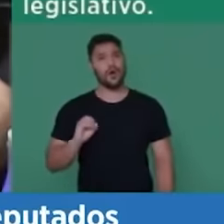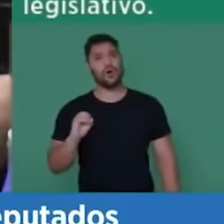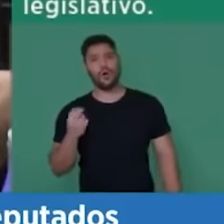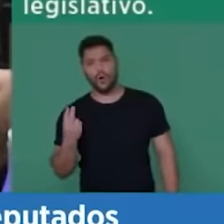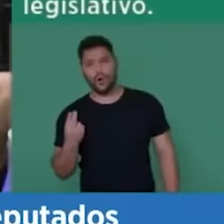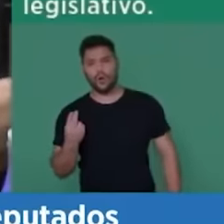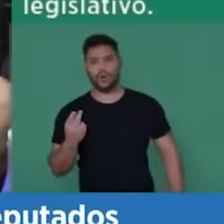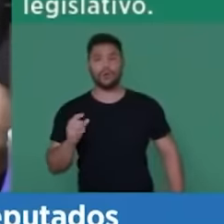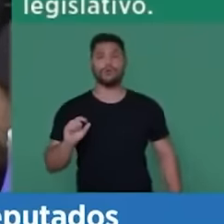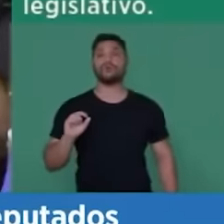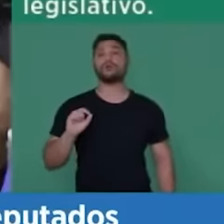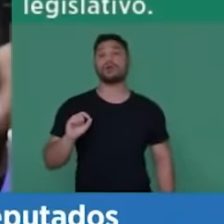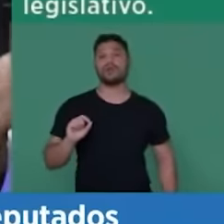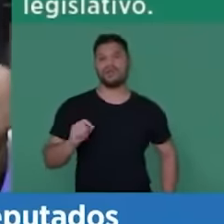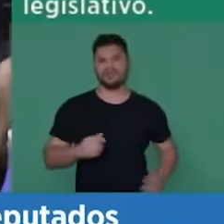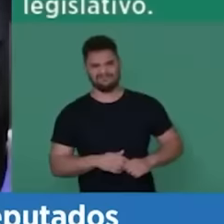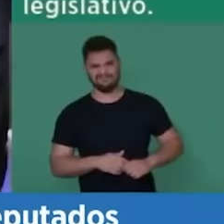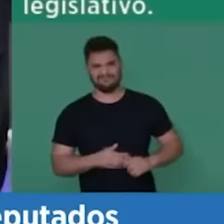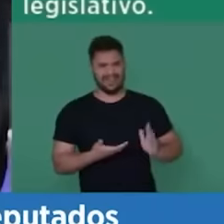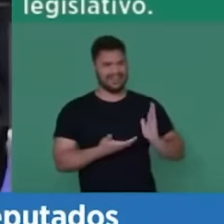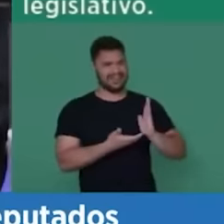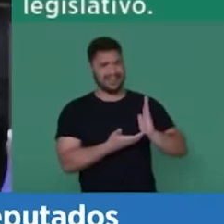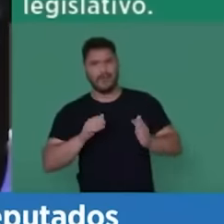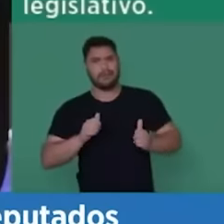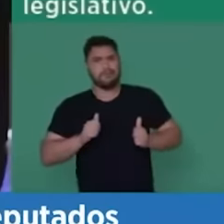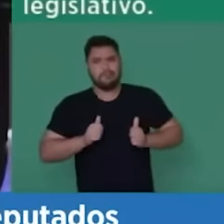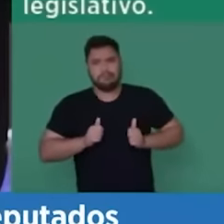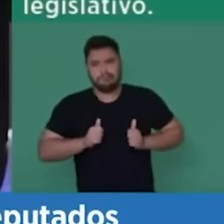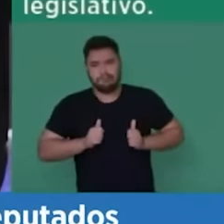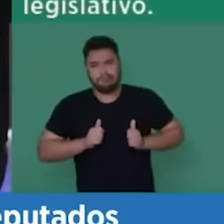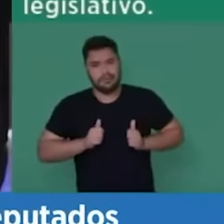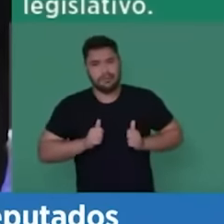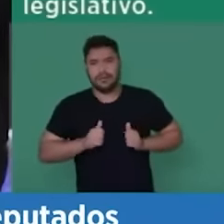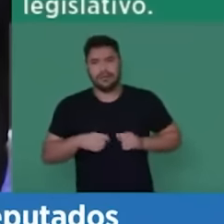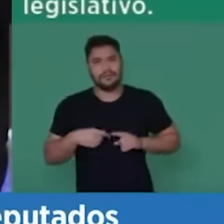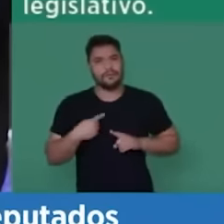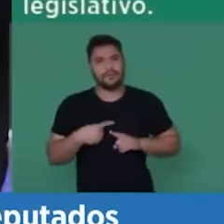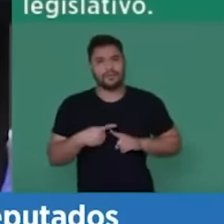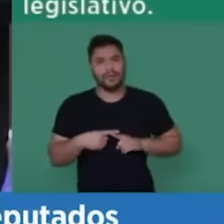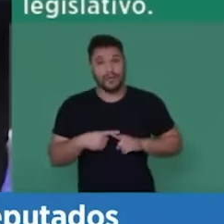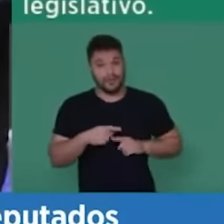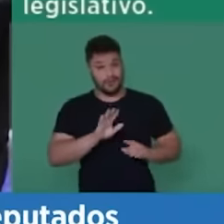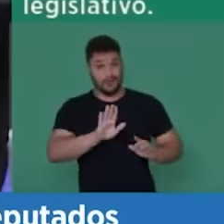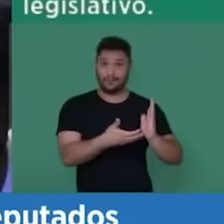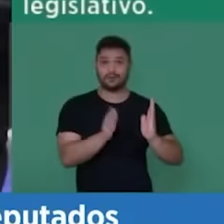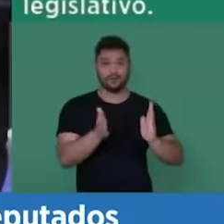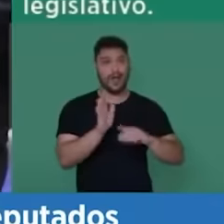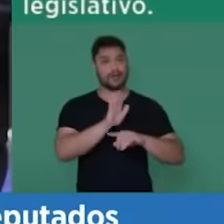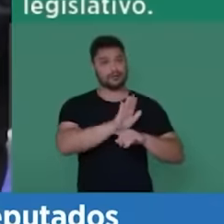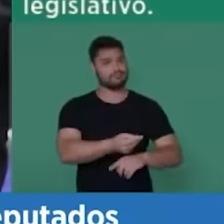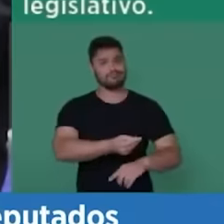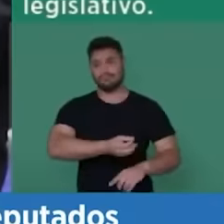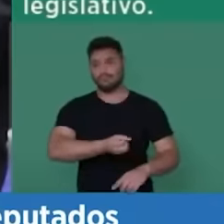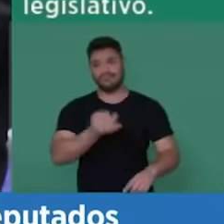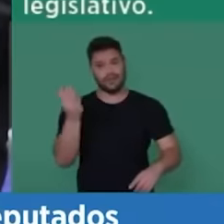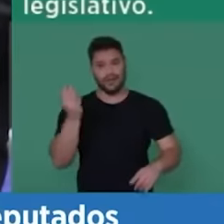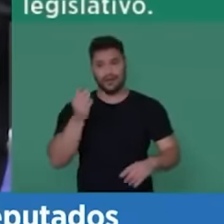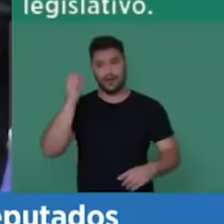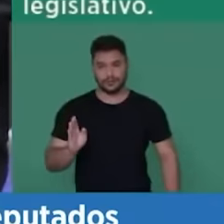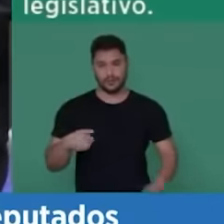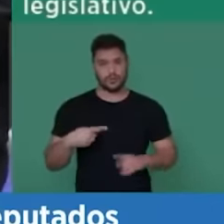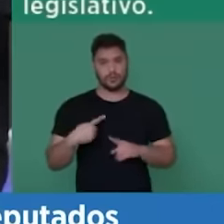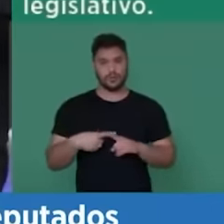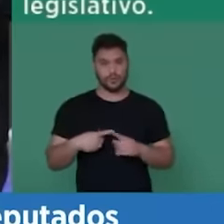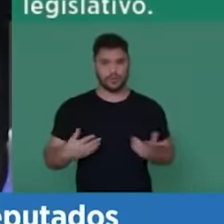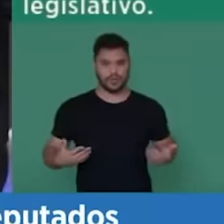mais quem apostar na omissão desta casa, que tanto serve e serviu ao Brasil, em razão de uma